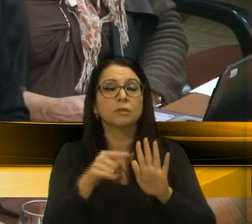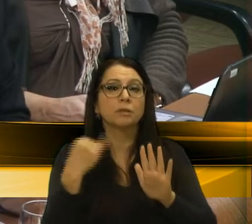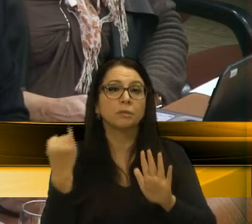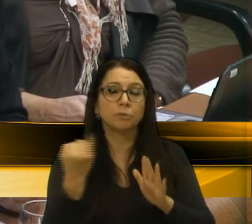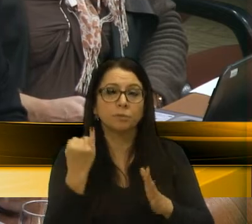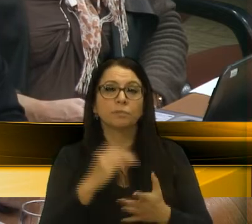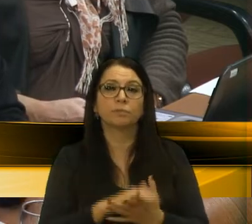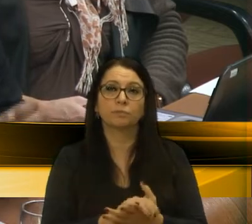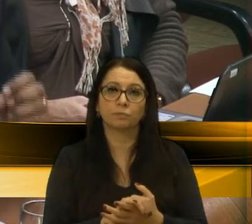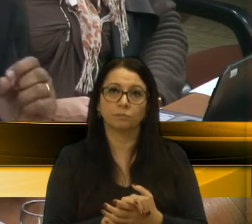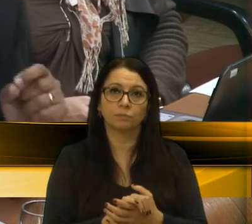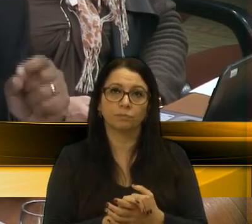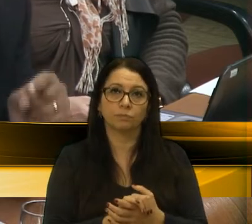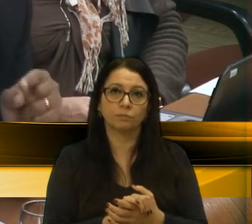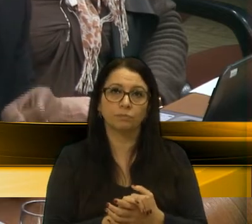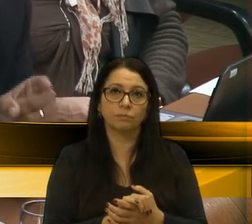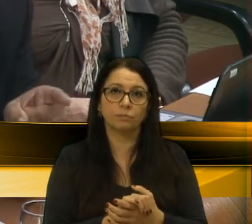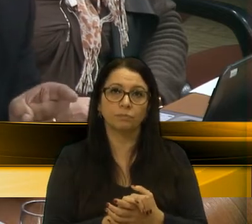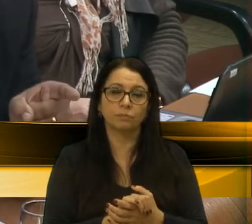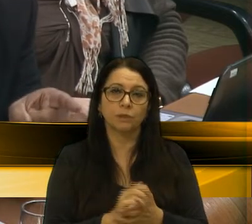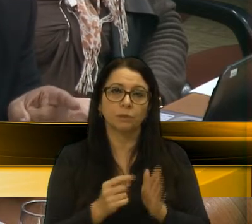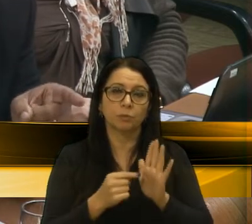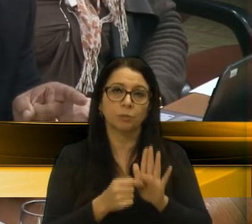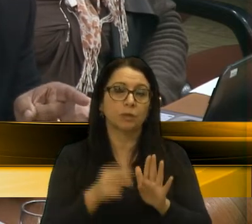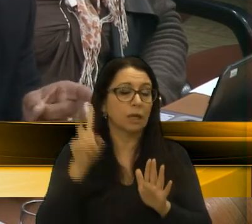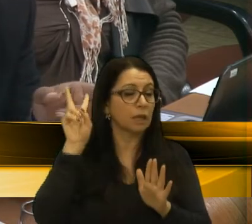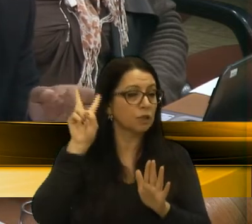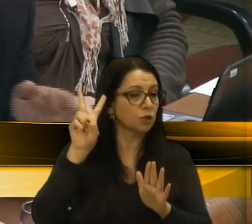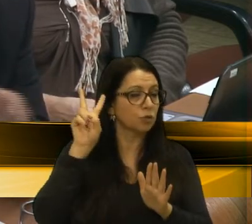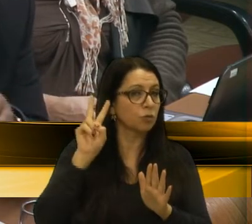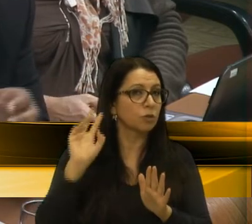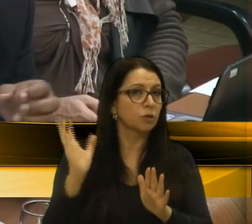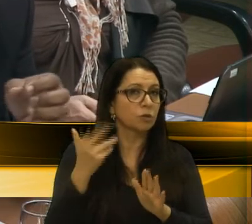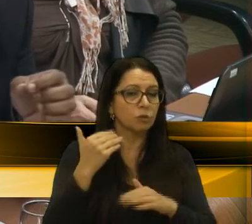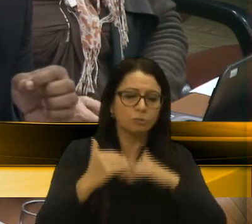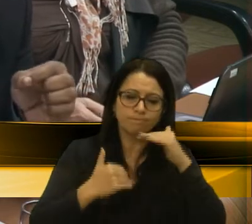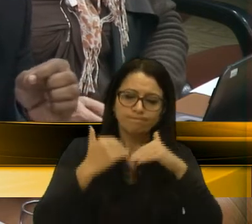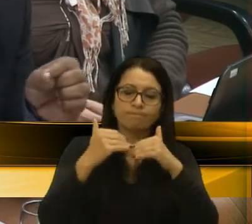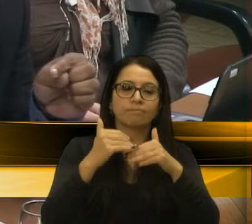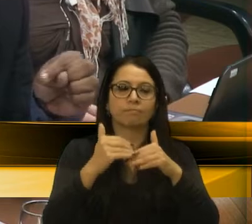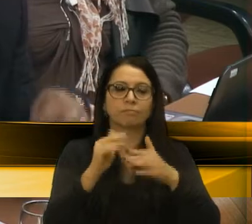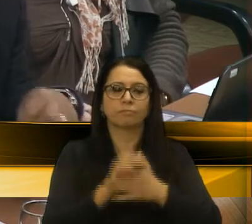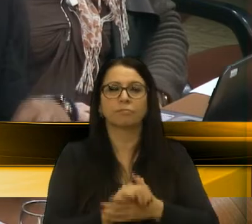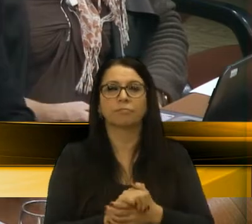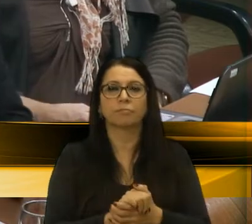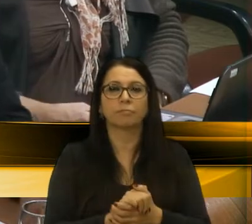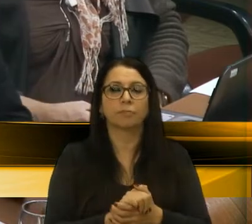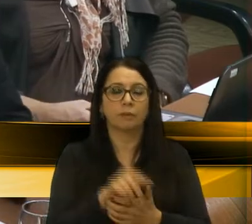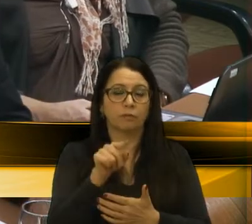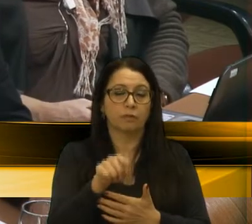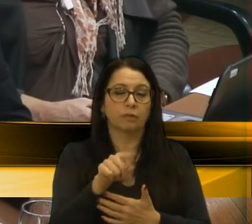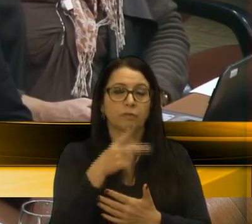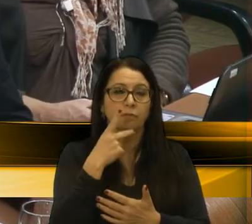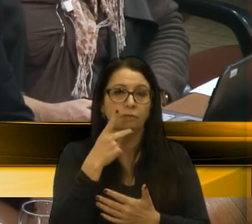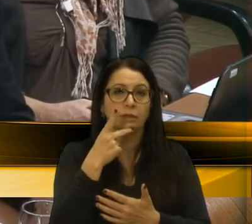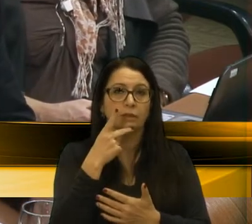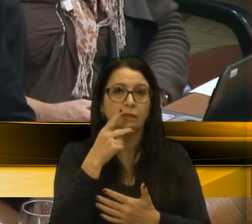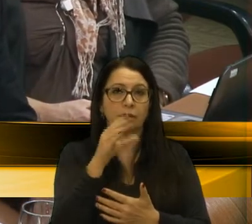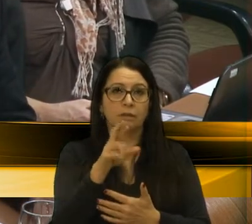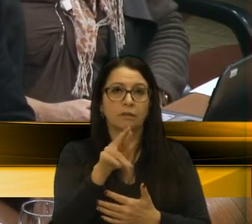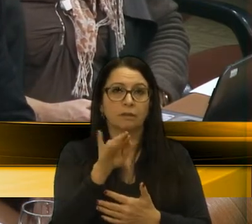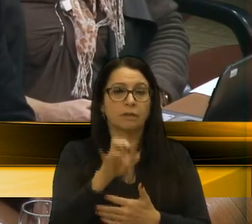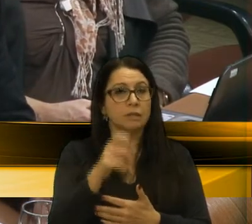importância de reverenciarmos a história de toda a construção. Vossa Excelência fala de crise de